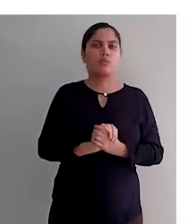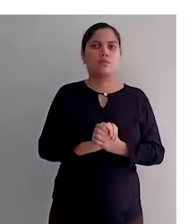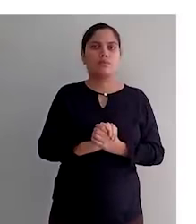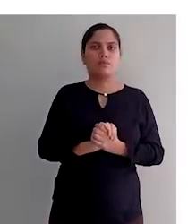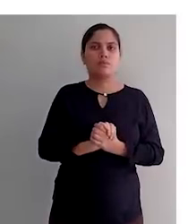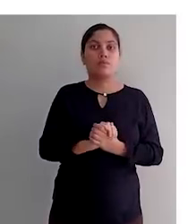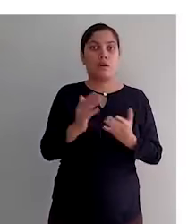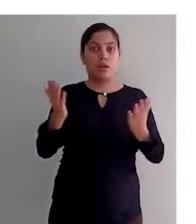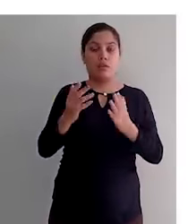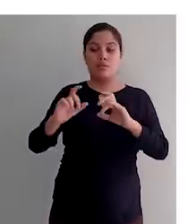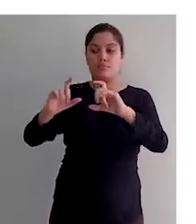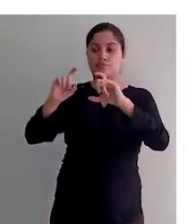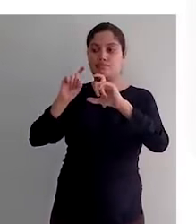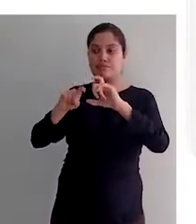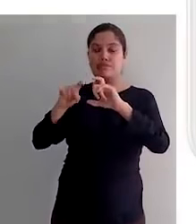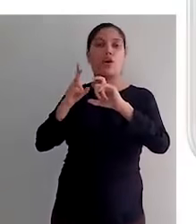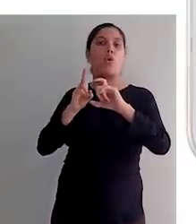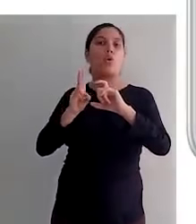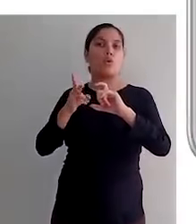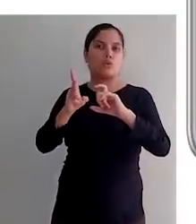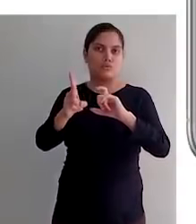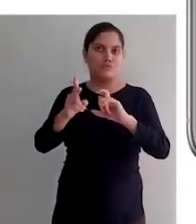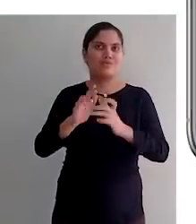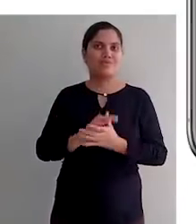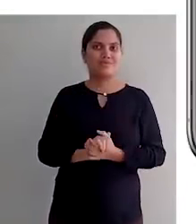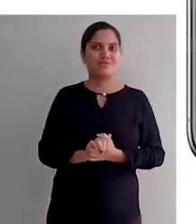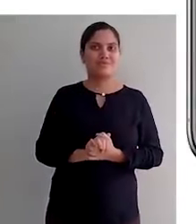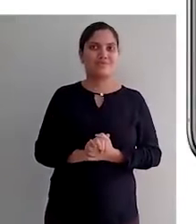Agora clique em Continuar.